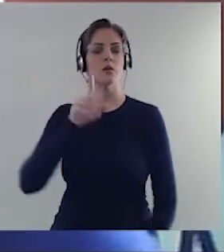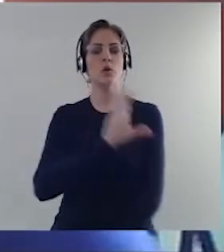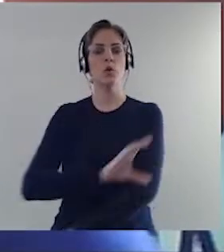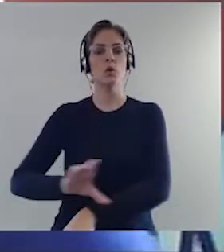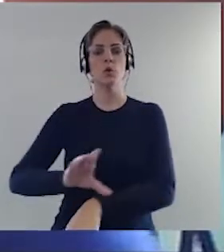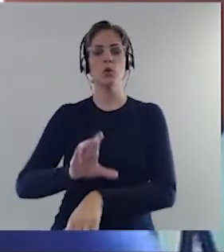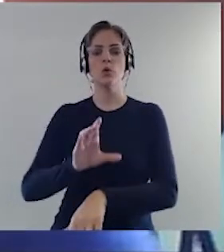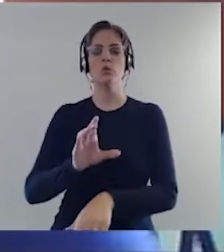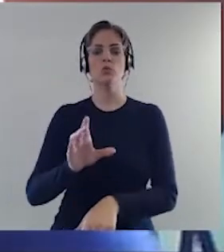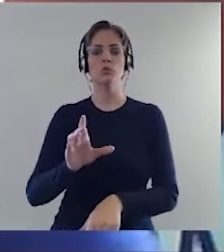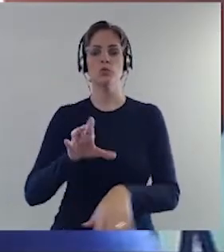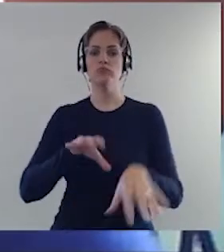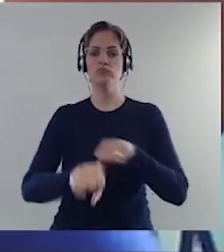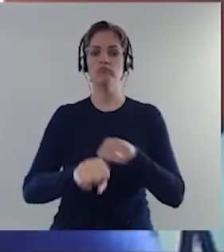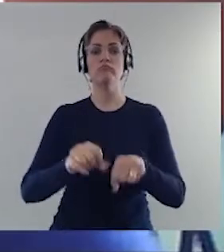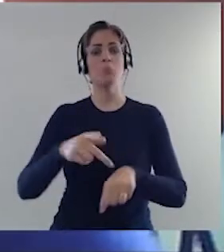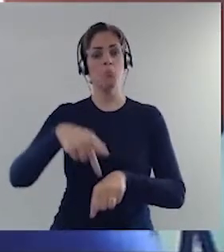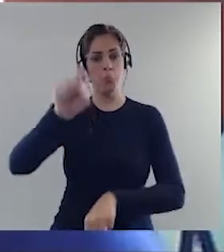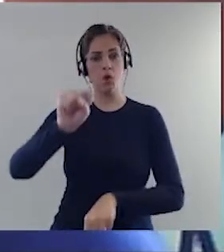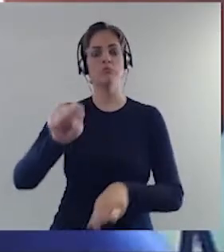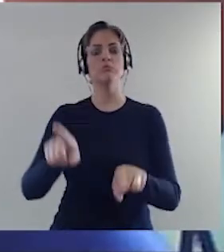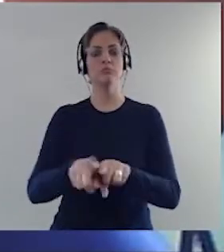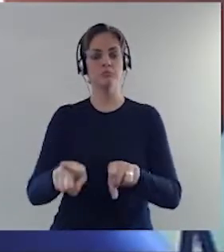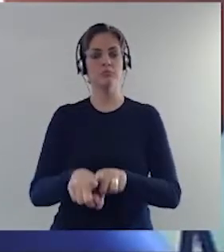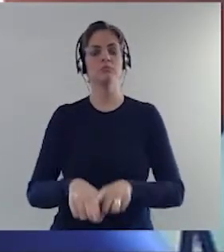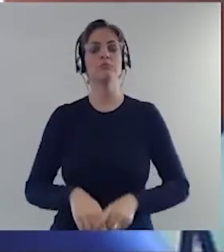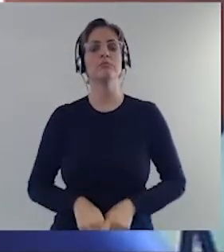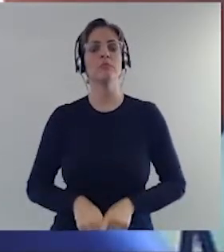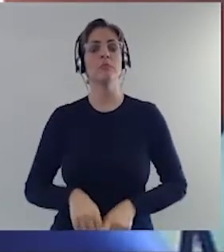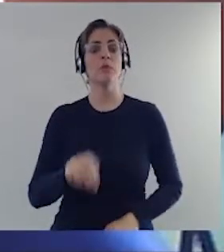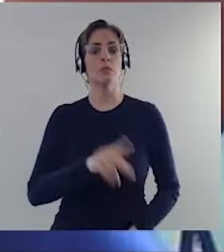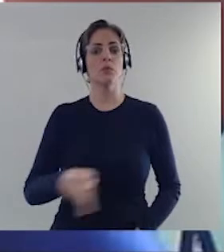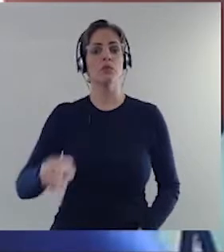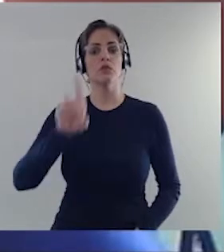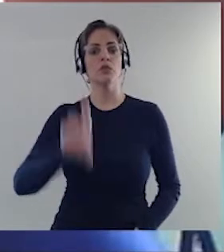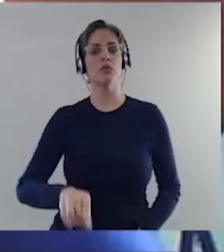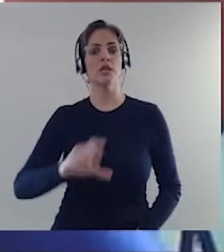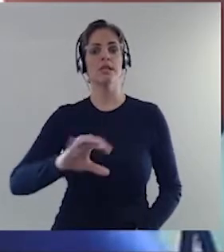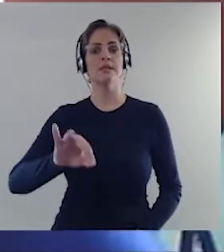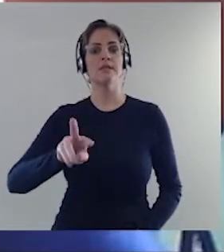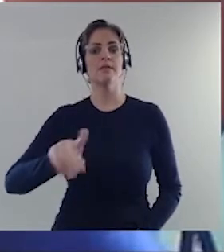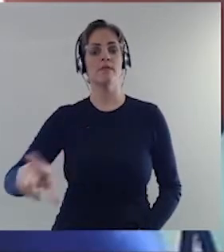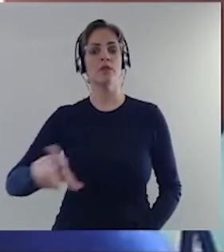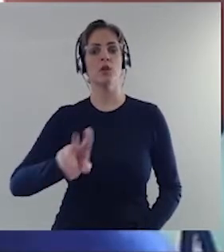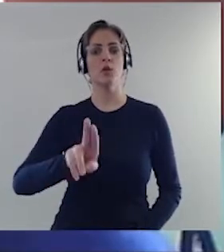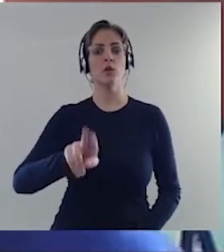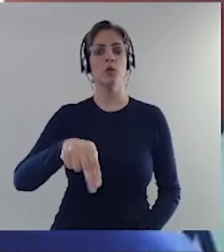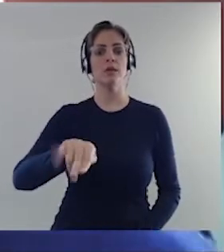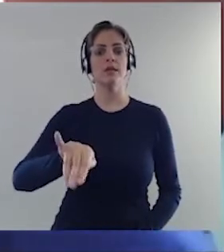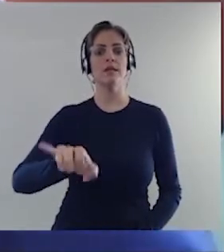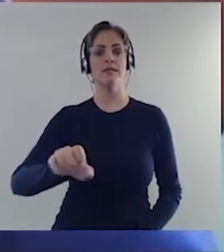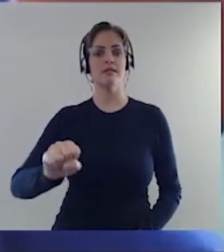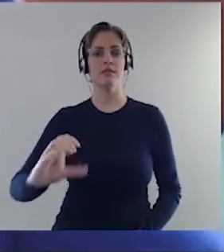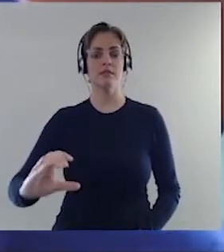de graduação e pós-graduação, e professor de Direito Civil da Uniesp.